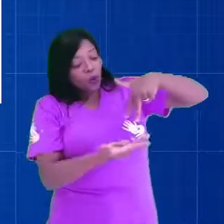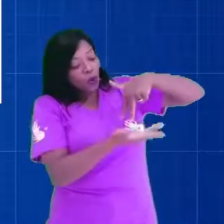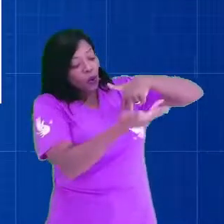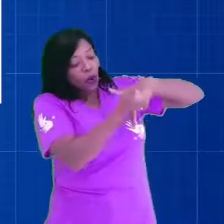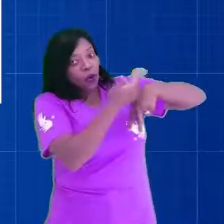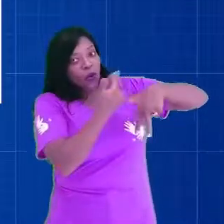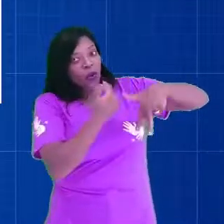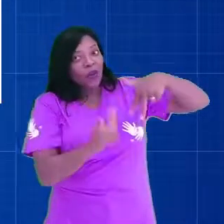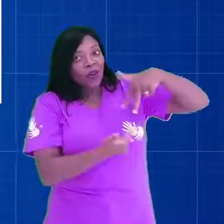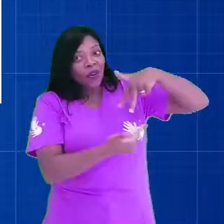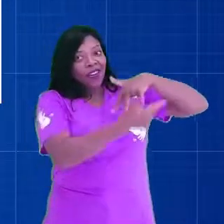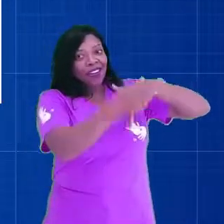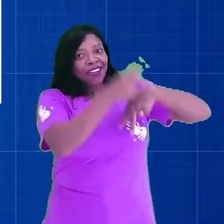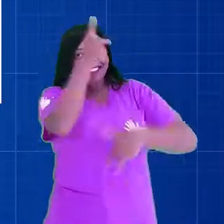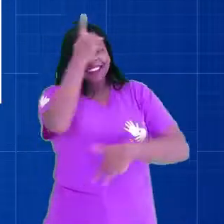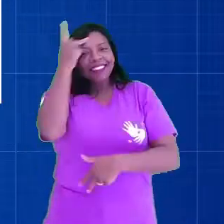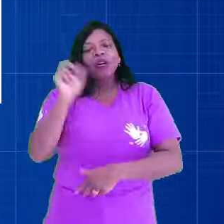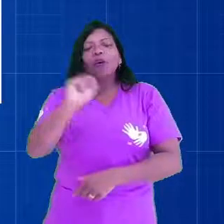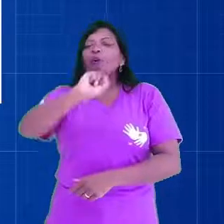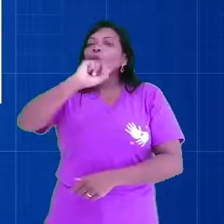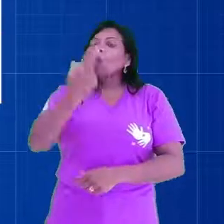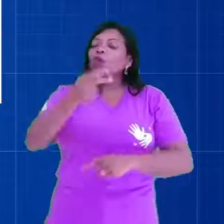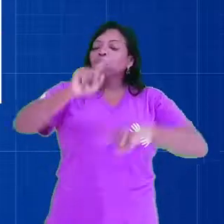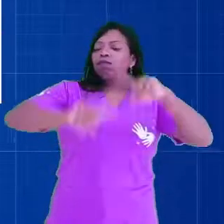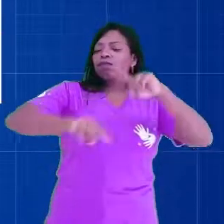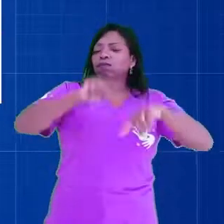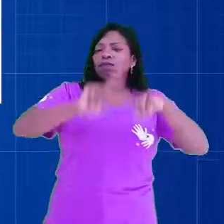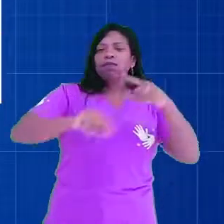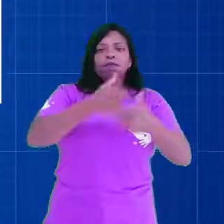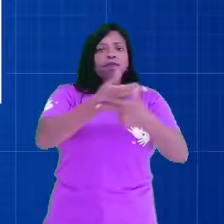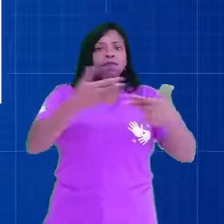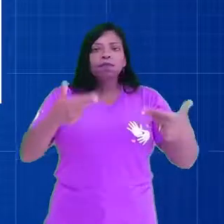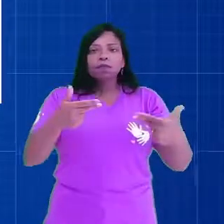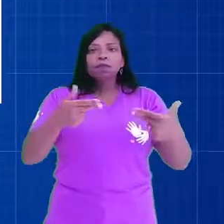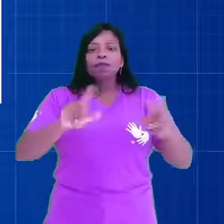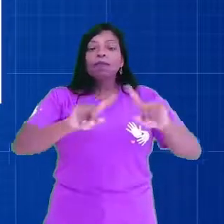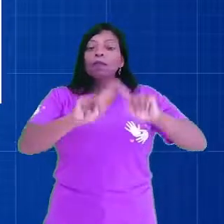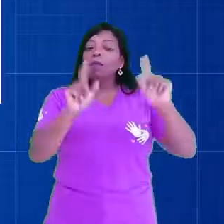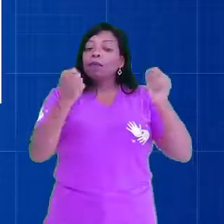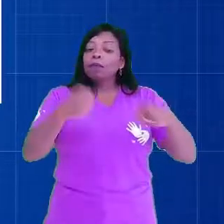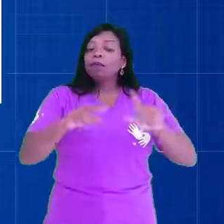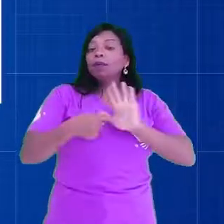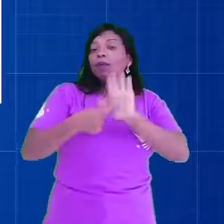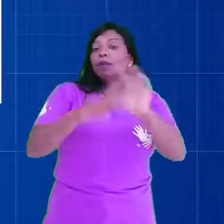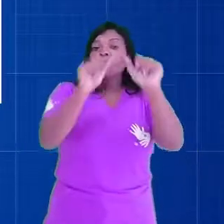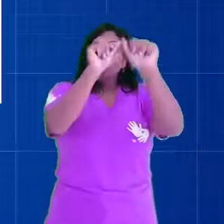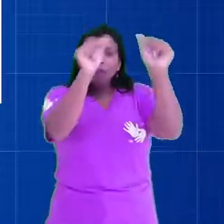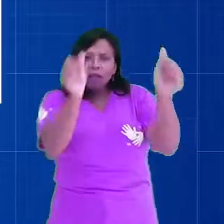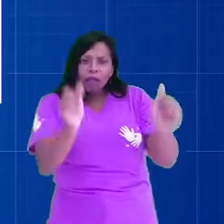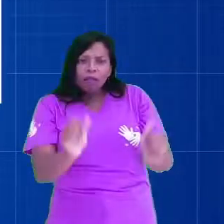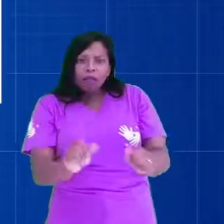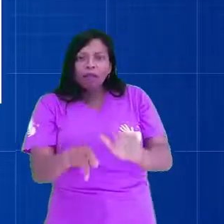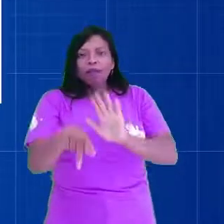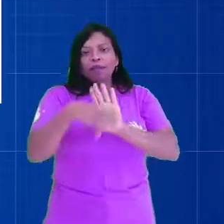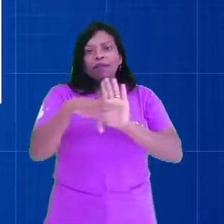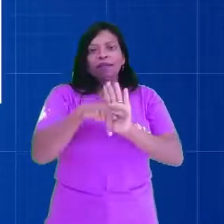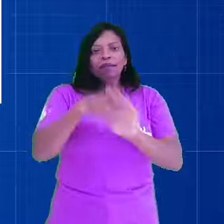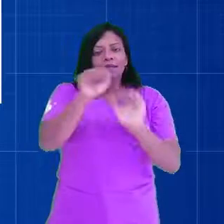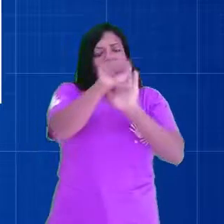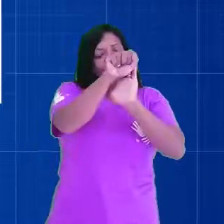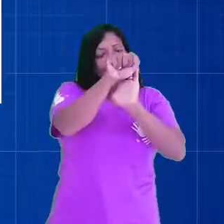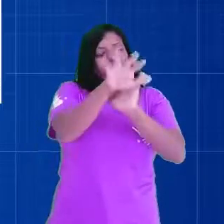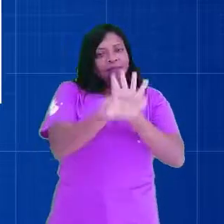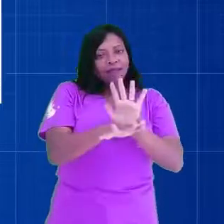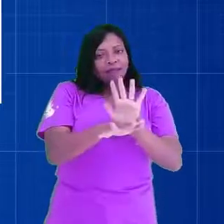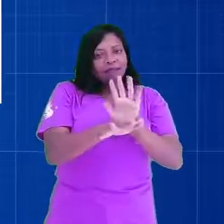uma pessoa ou objeto de acordo com os contornos que a sua sombra projeta.